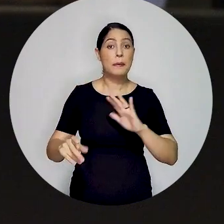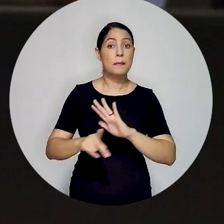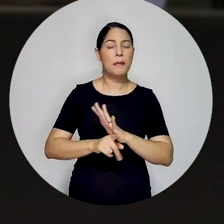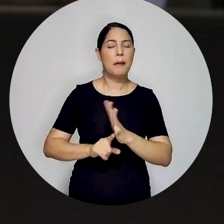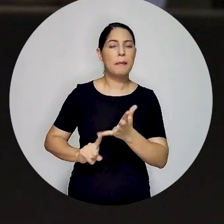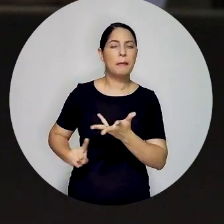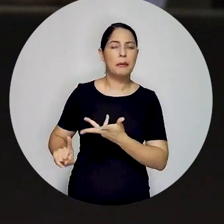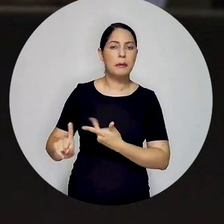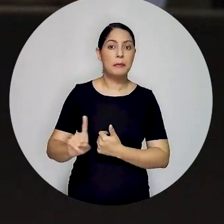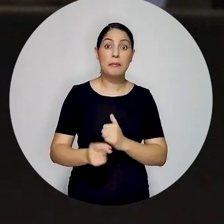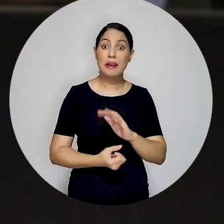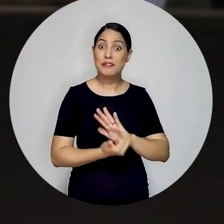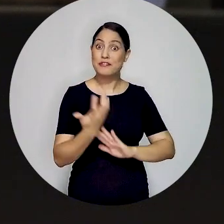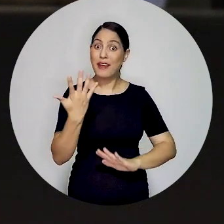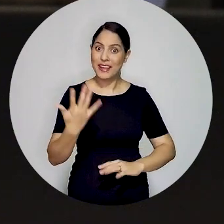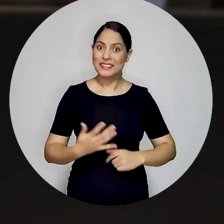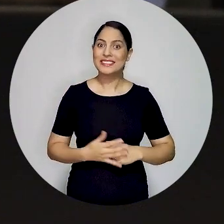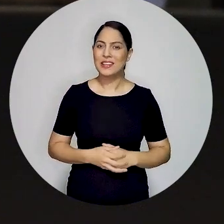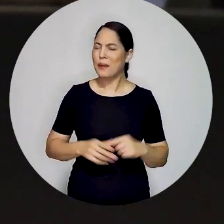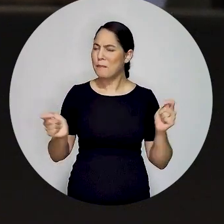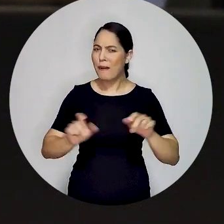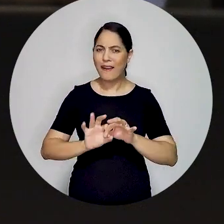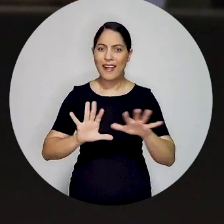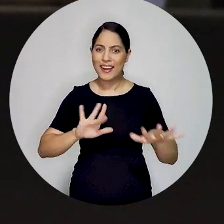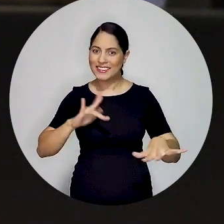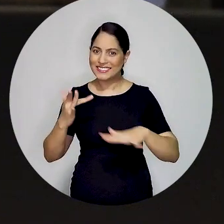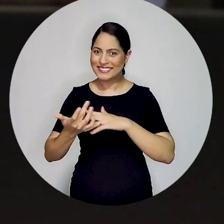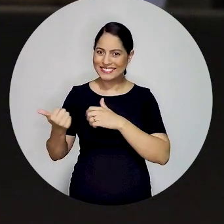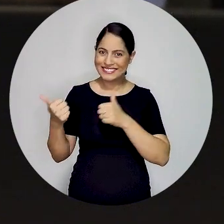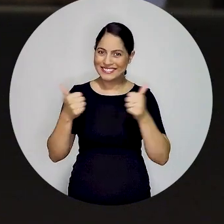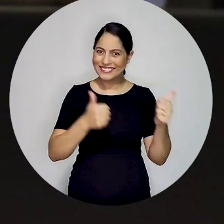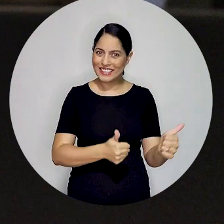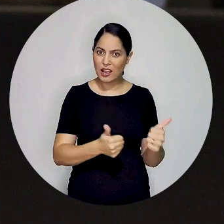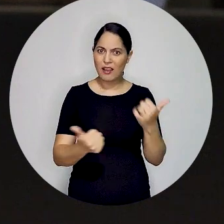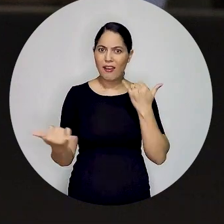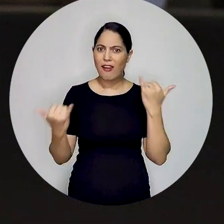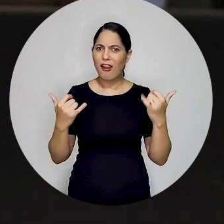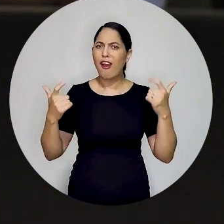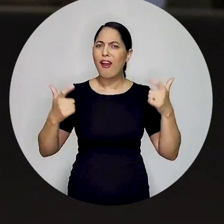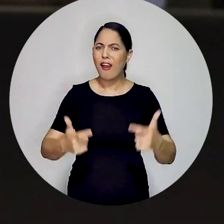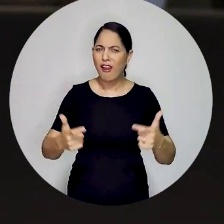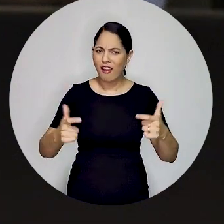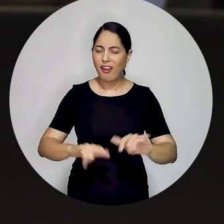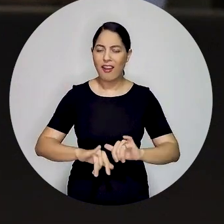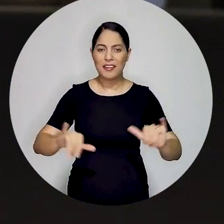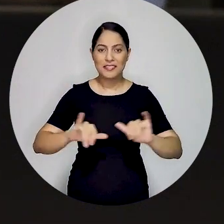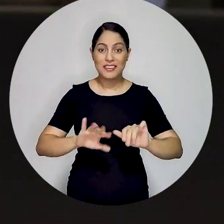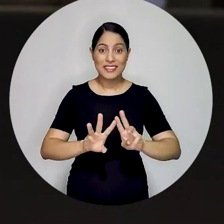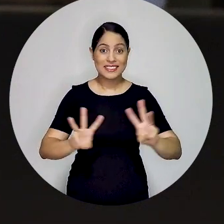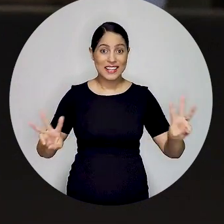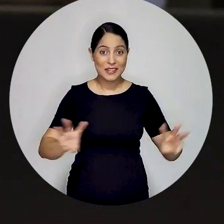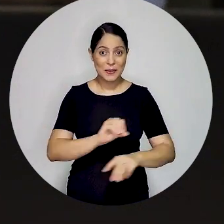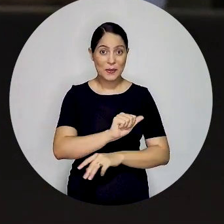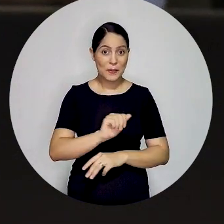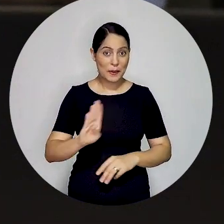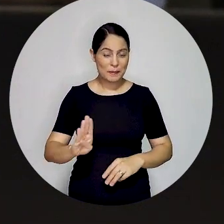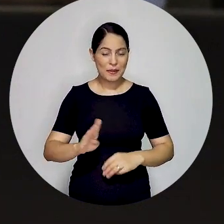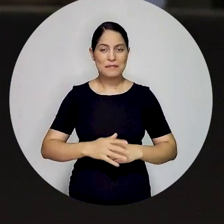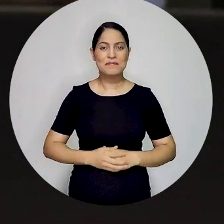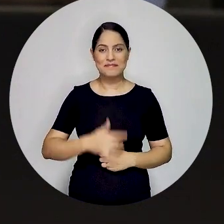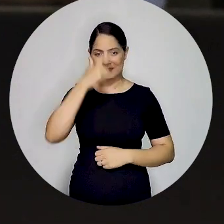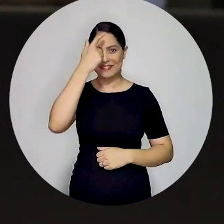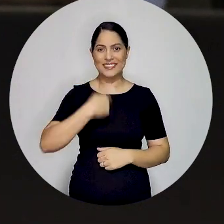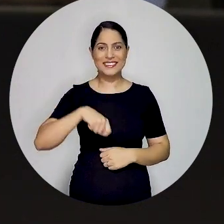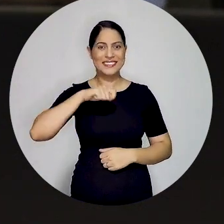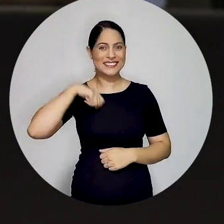especiais, matérias exclusivas e muito mais. Não deixe de seguir também as nossas redes sociais e conferir as principais notícias no site da